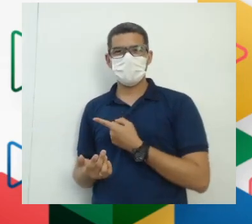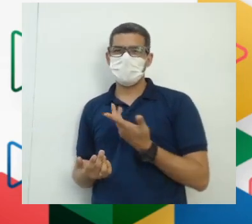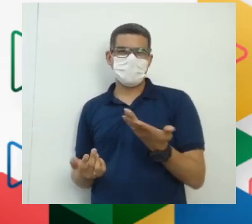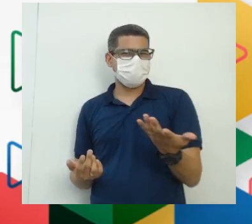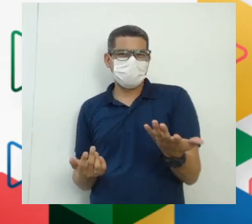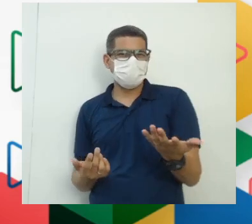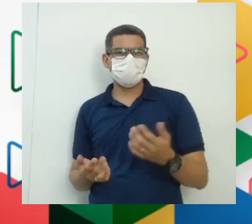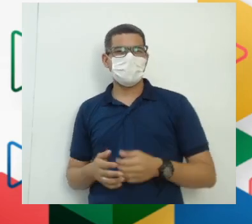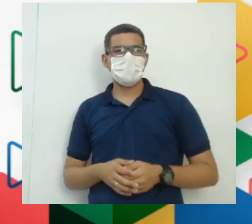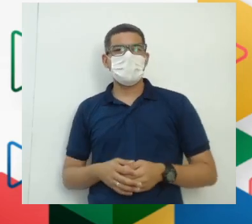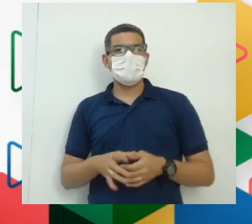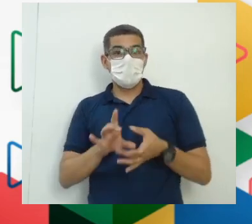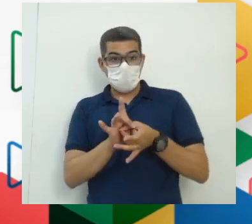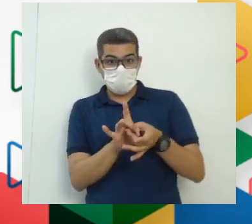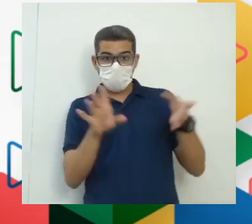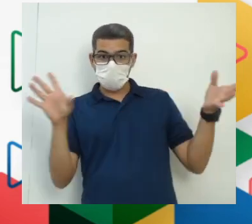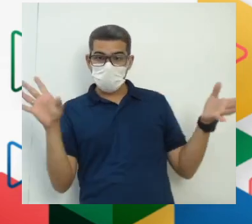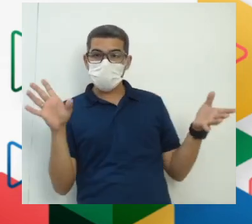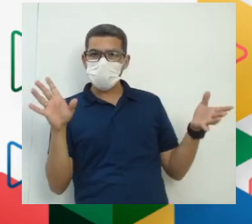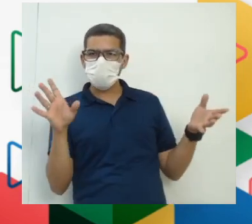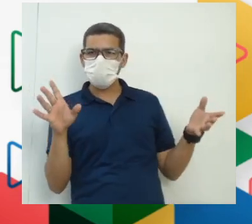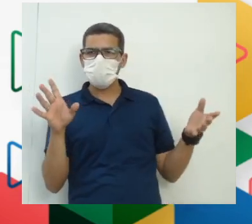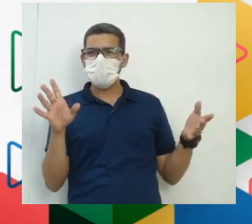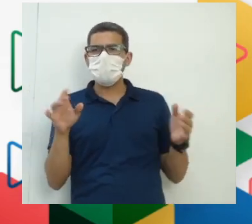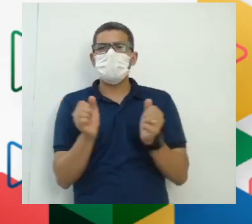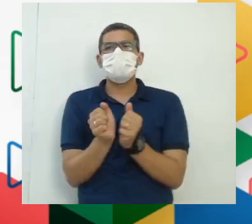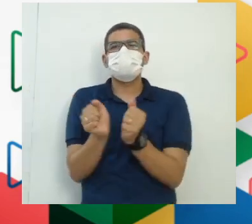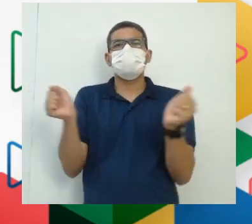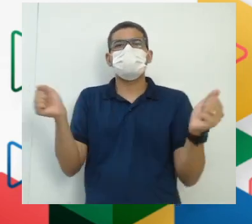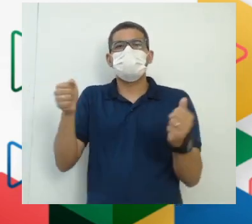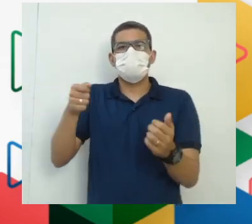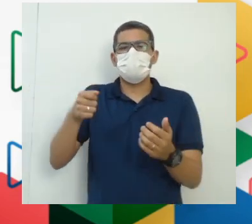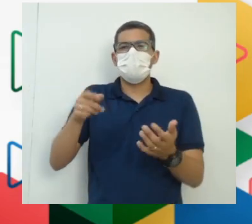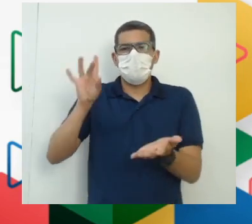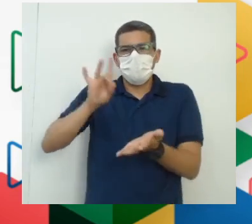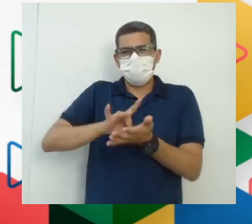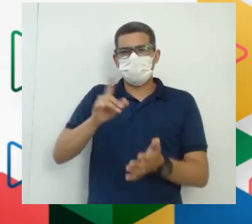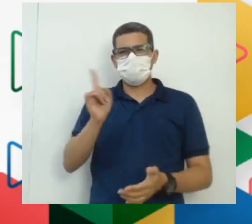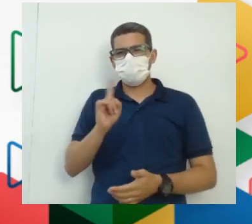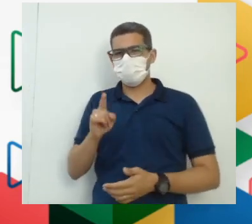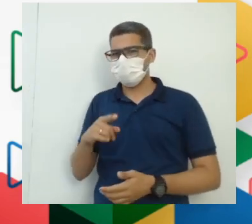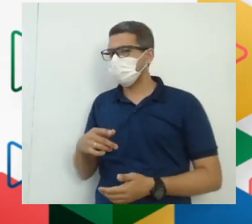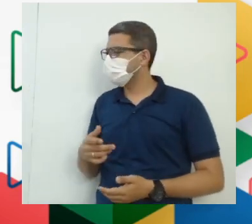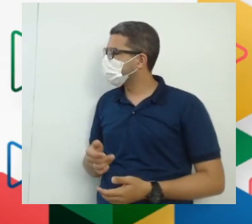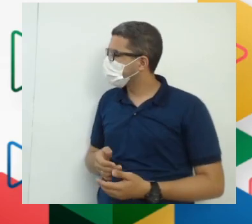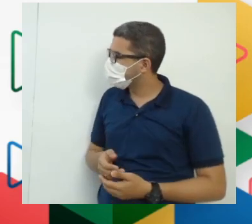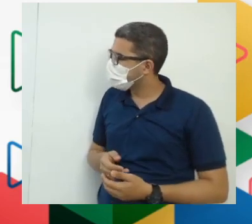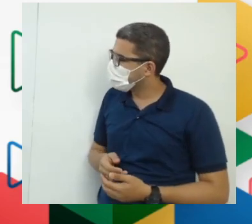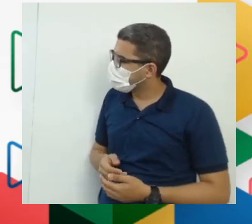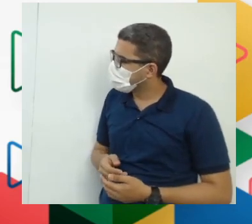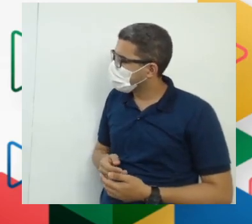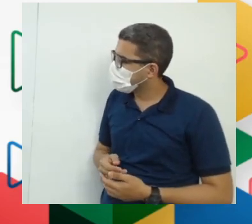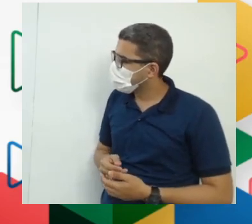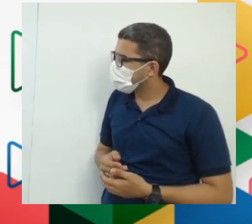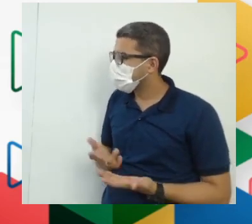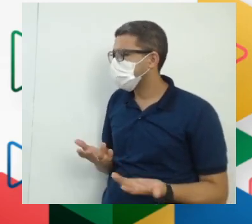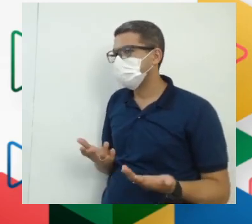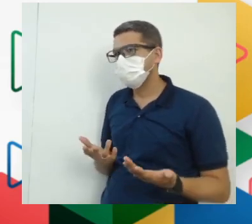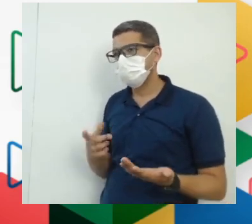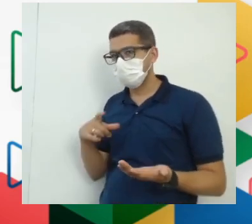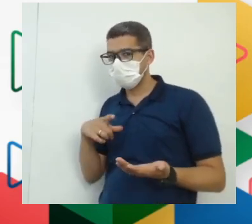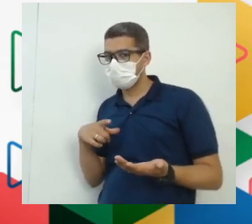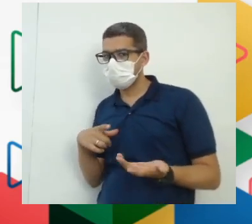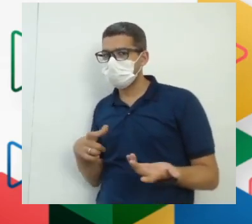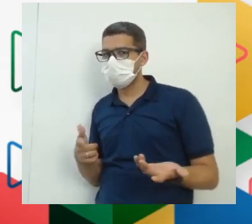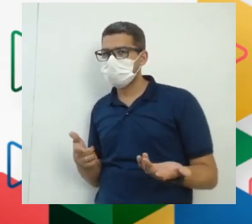Né? Letra B, livre, da qual a escravidão não era mais uma realidade. Observa direitinho. Tu tá vendo